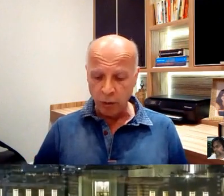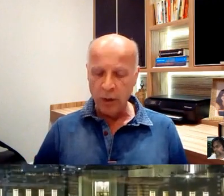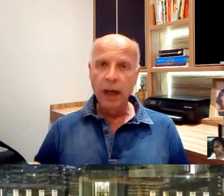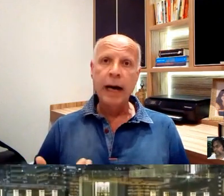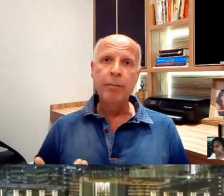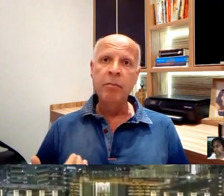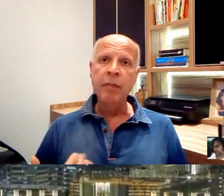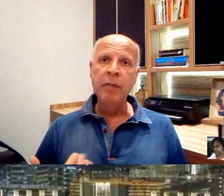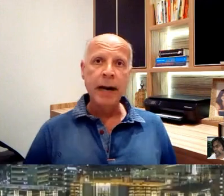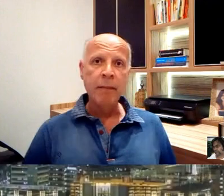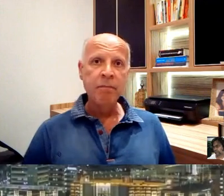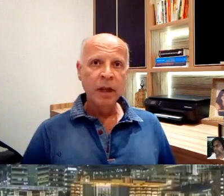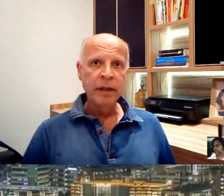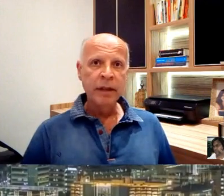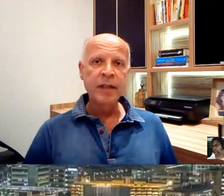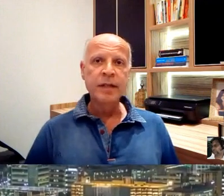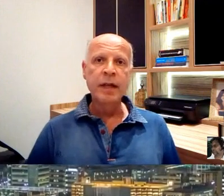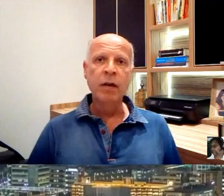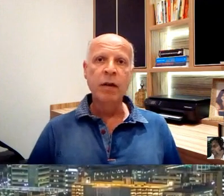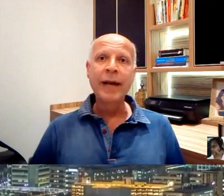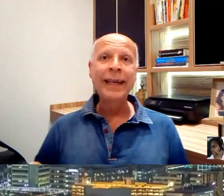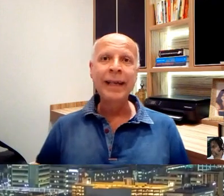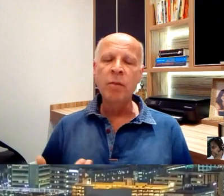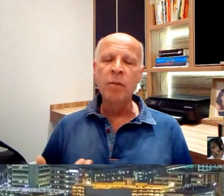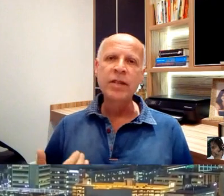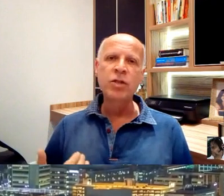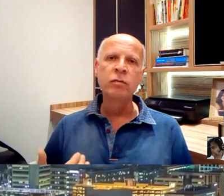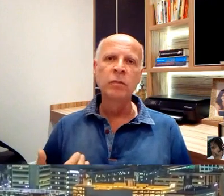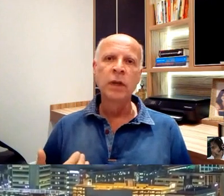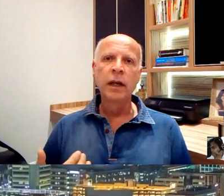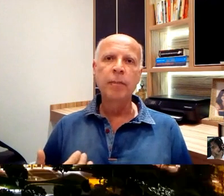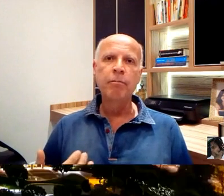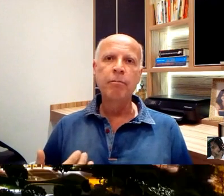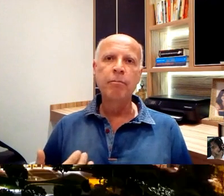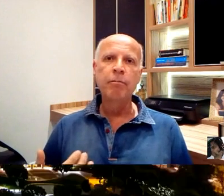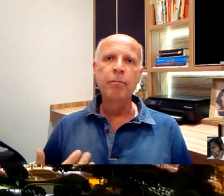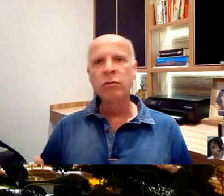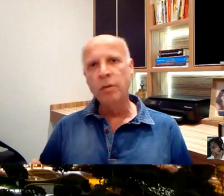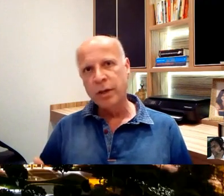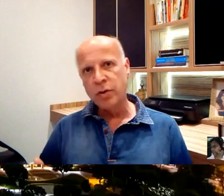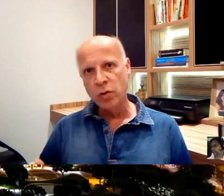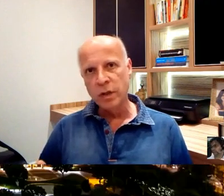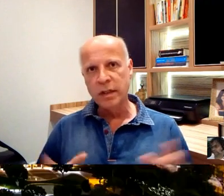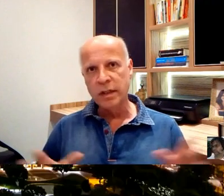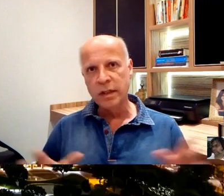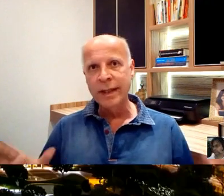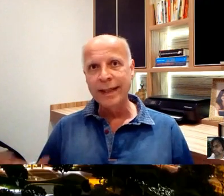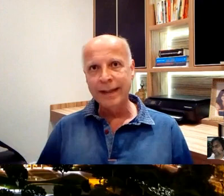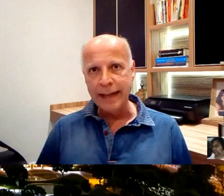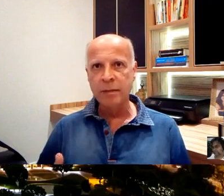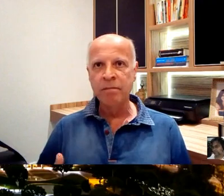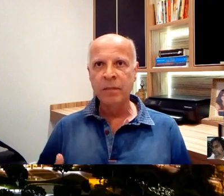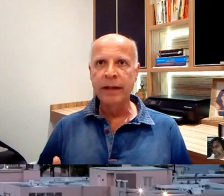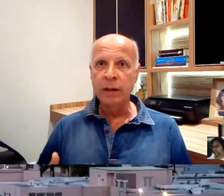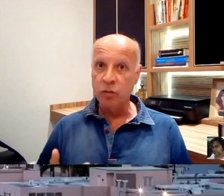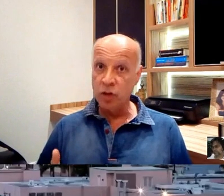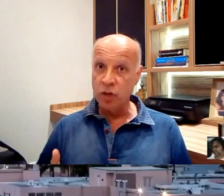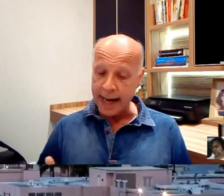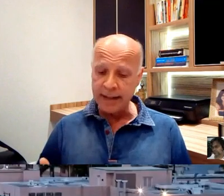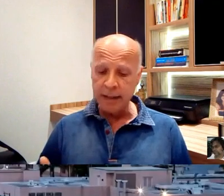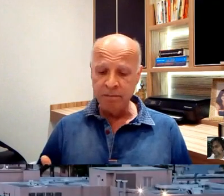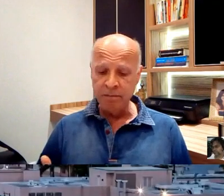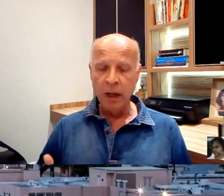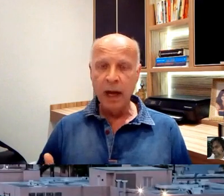a primeira intervenção na Índia, mais de 1 bilhão de pessoas que estão Verdade. interditadas dentro de